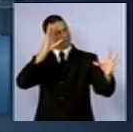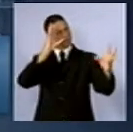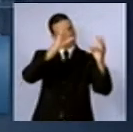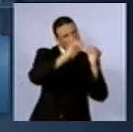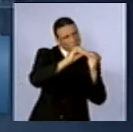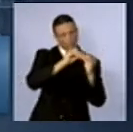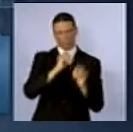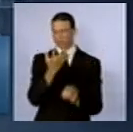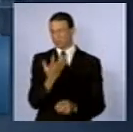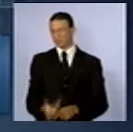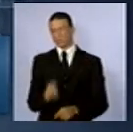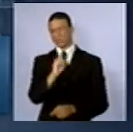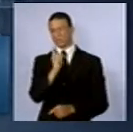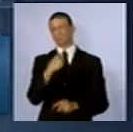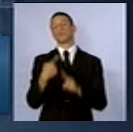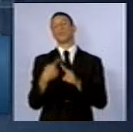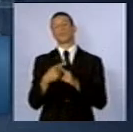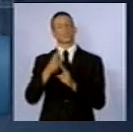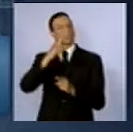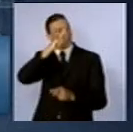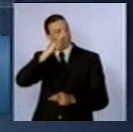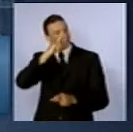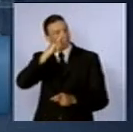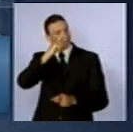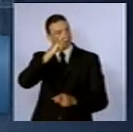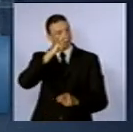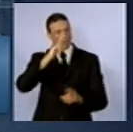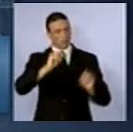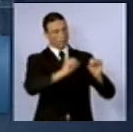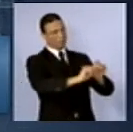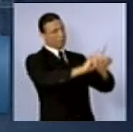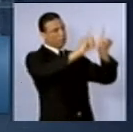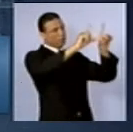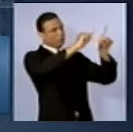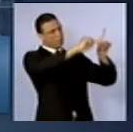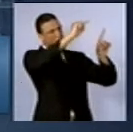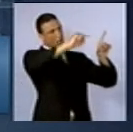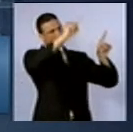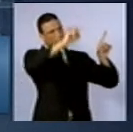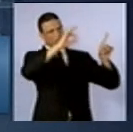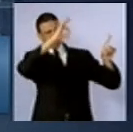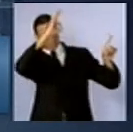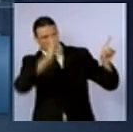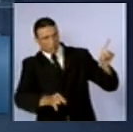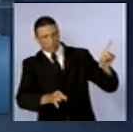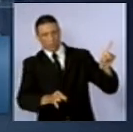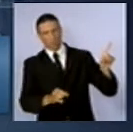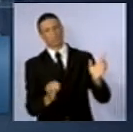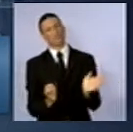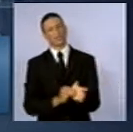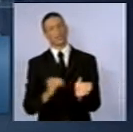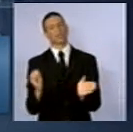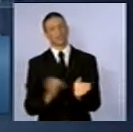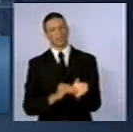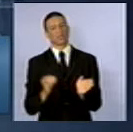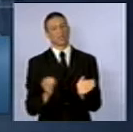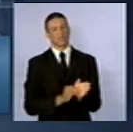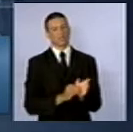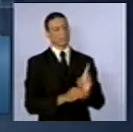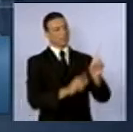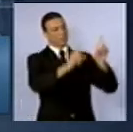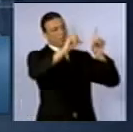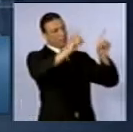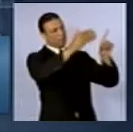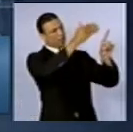primeiro porque os riscos eles não foram estatisticamente significantes porque o intervalo de confiança nos dois casos eles